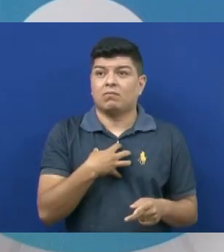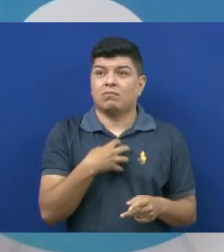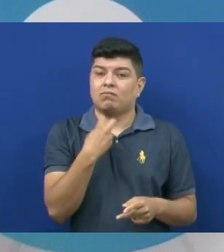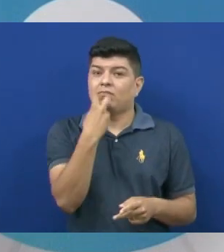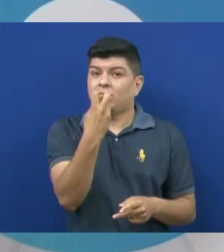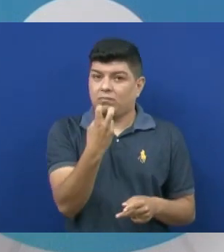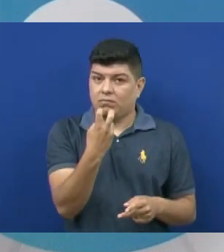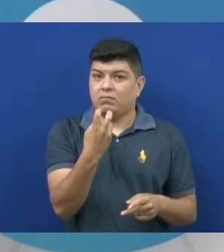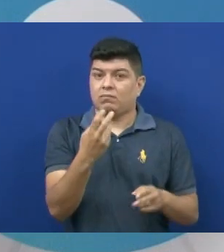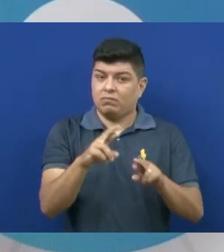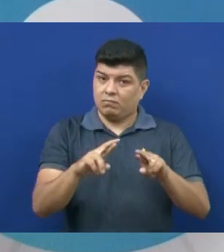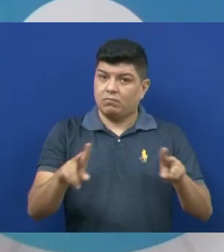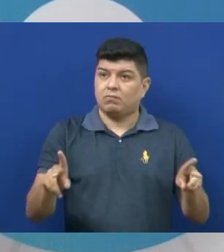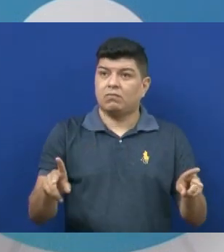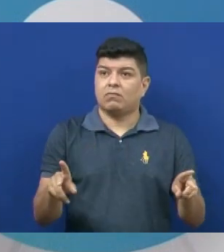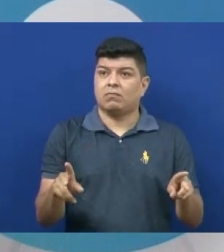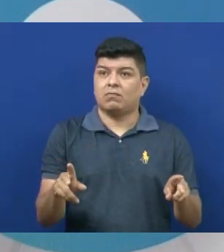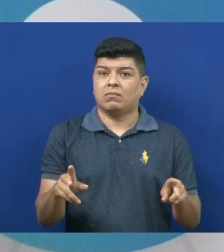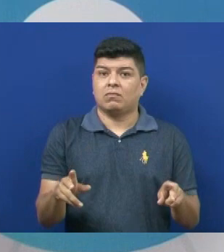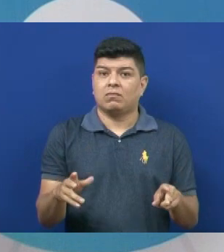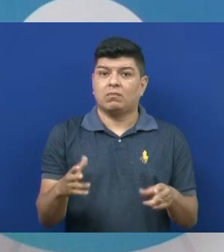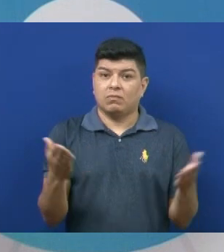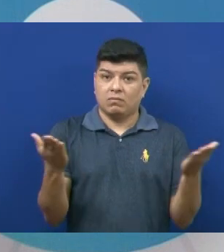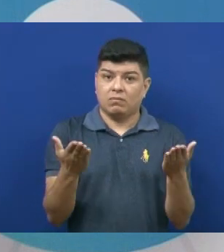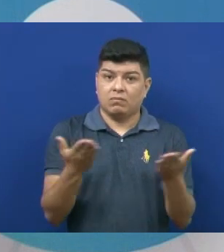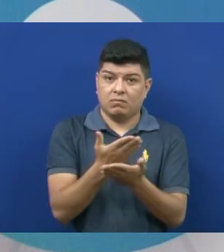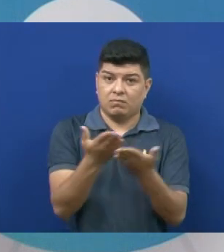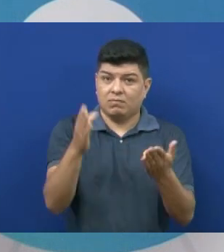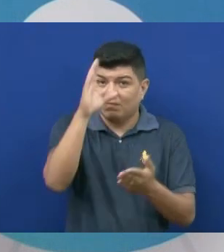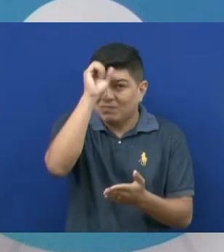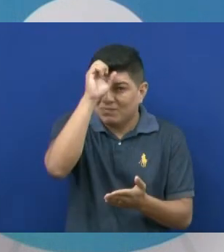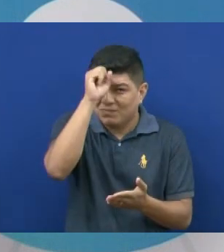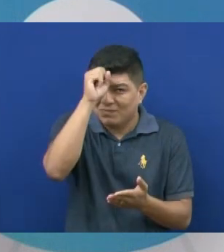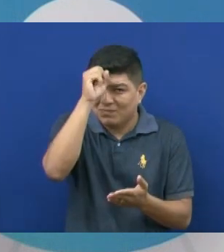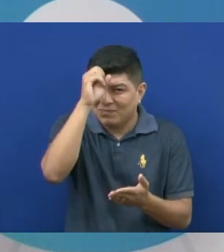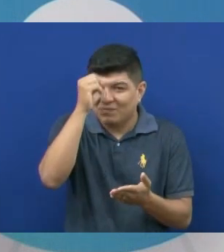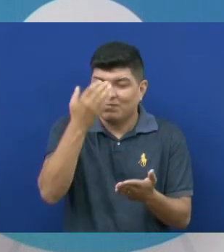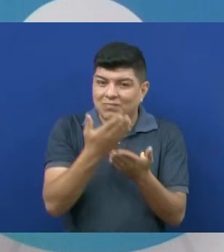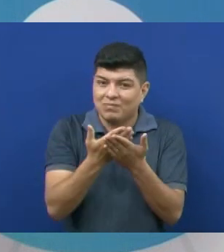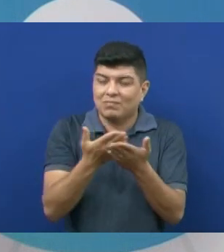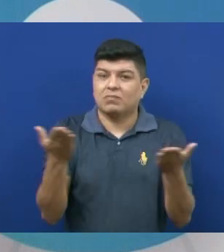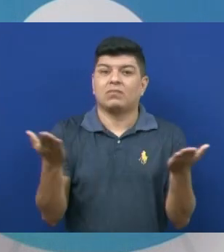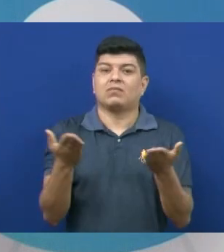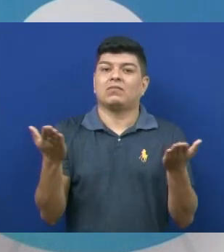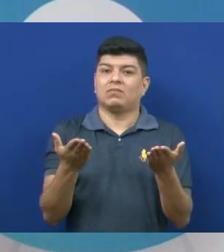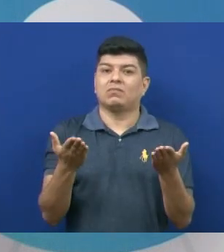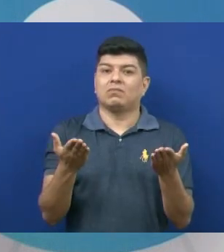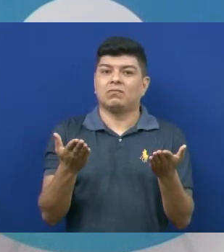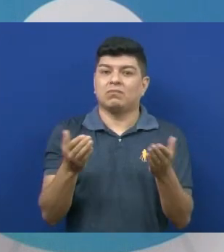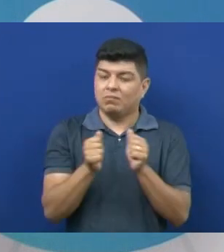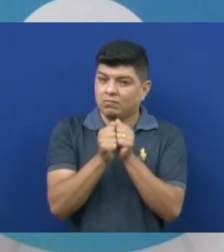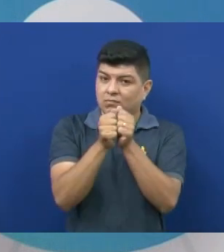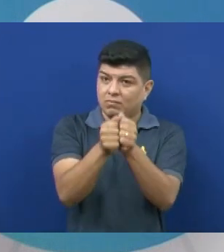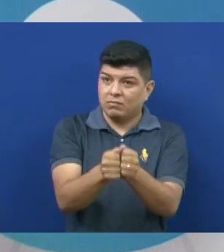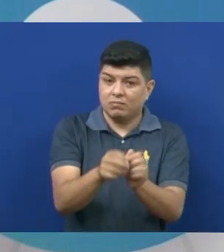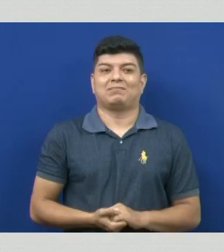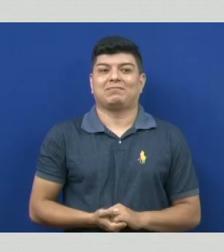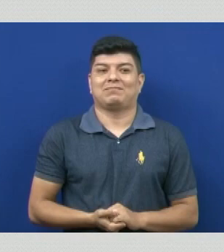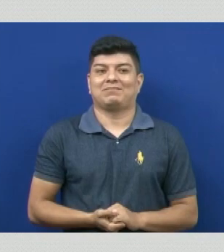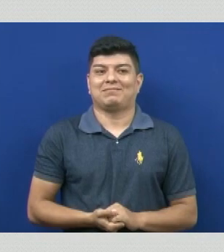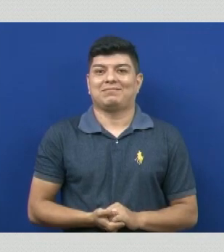por exemplo. Vamos ver se vocês aprenderam direitinho a lição de hoje no Exercitando. Acompanhe comigo o texto a